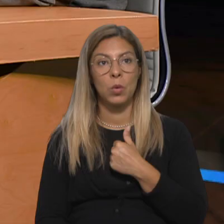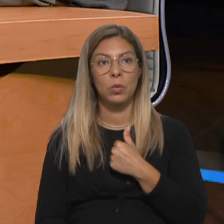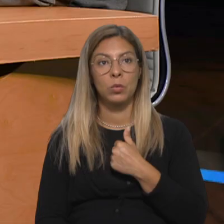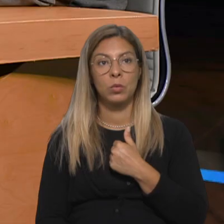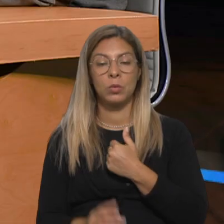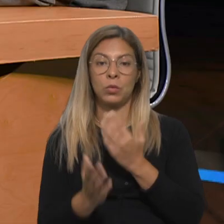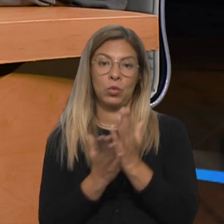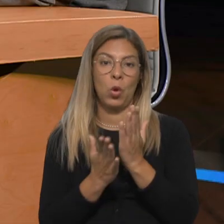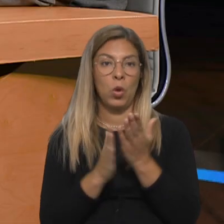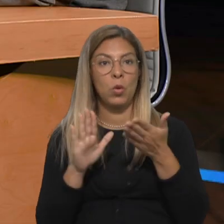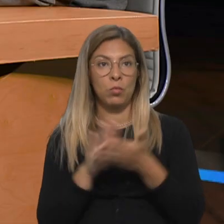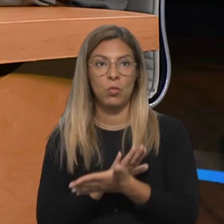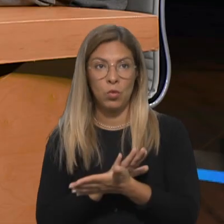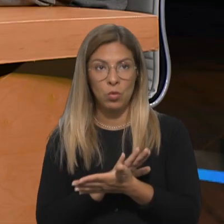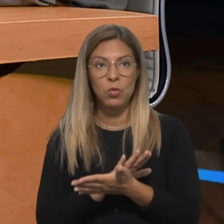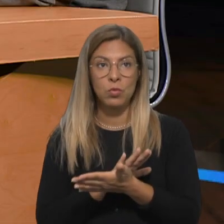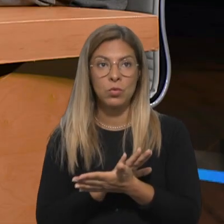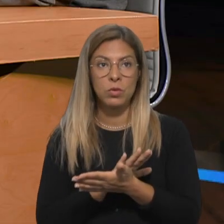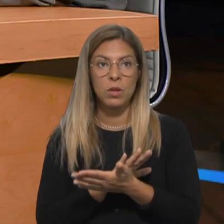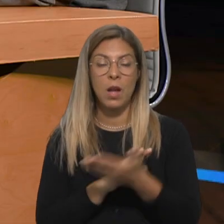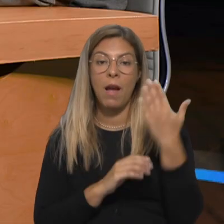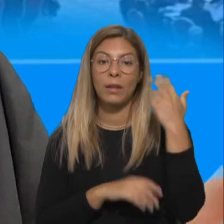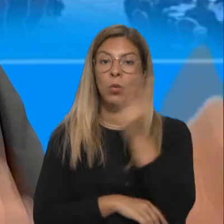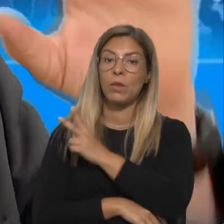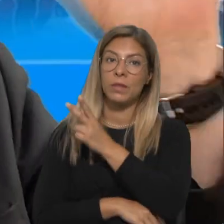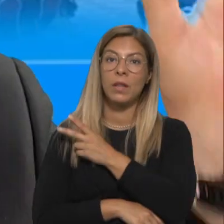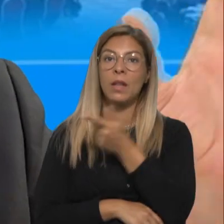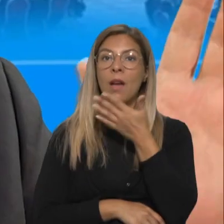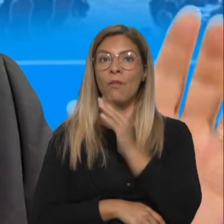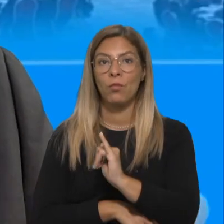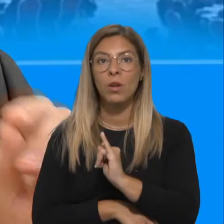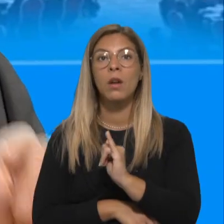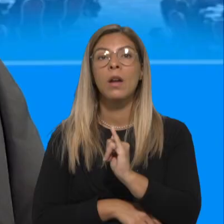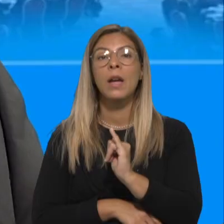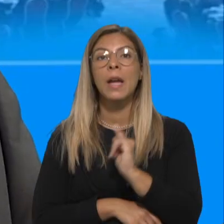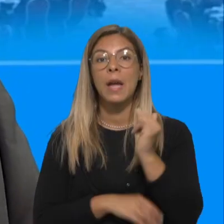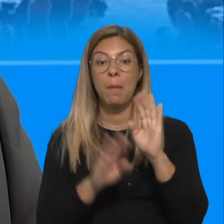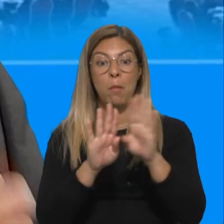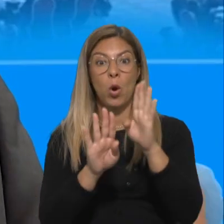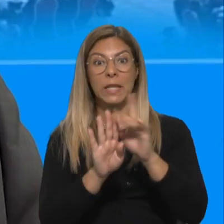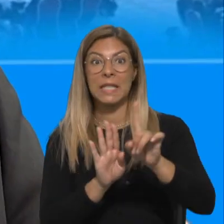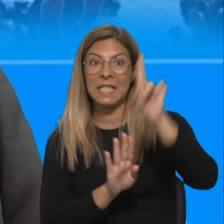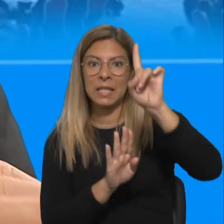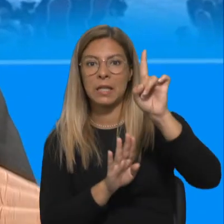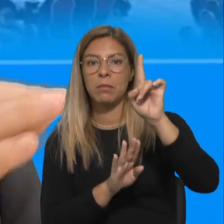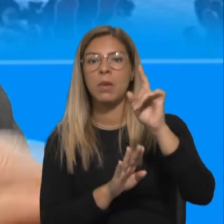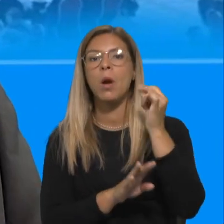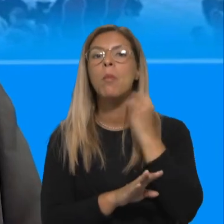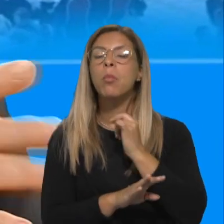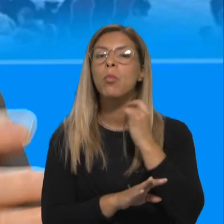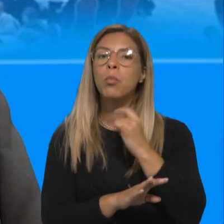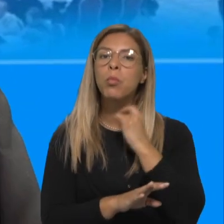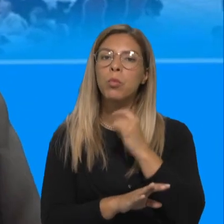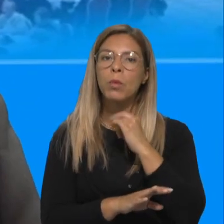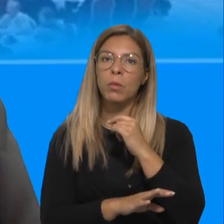liceu, fiz o liceu que era a antiga Universidade de Évora, e sobre a porta está uma pomba que diz, pomba, e depois uma